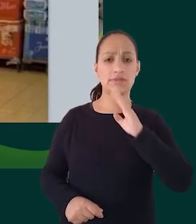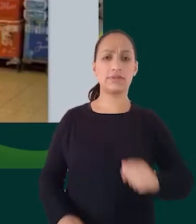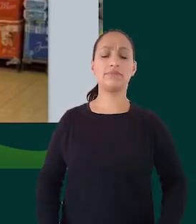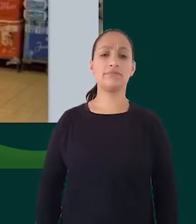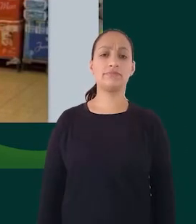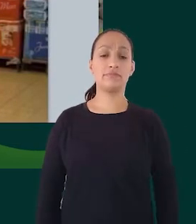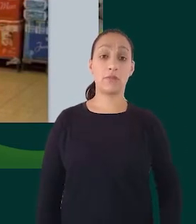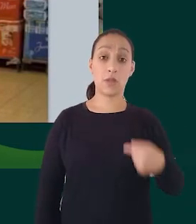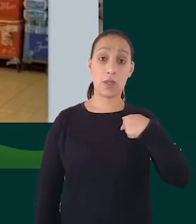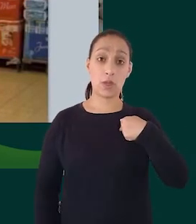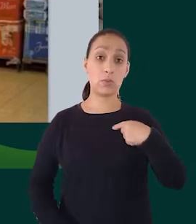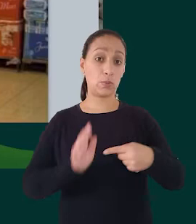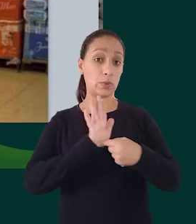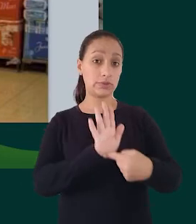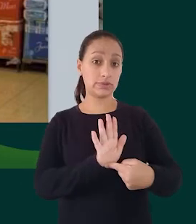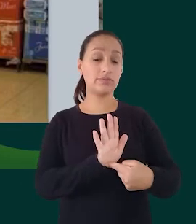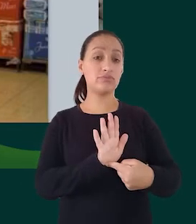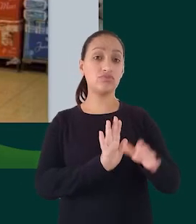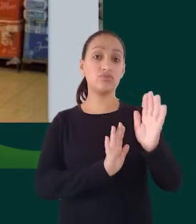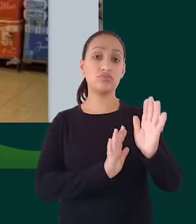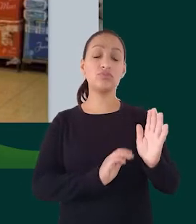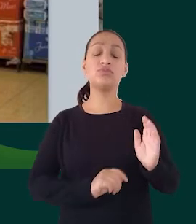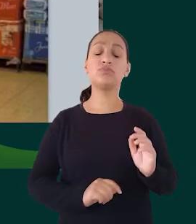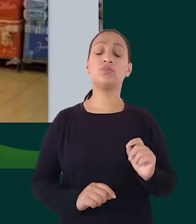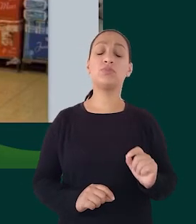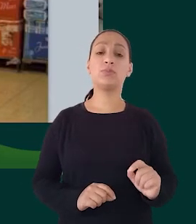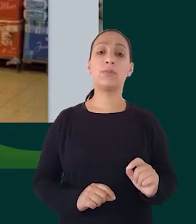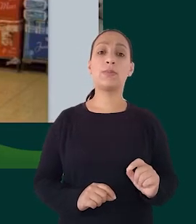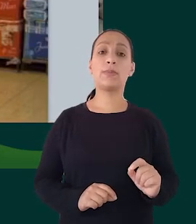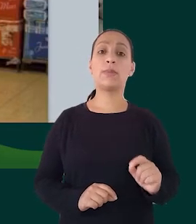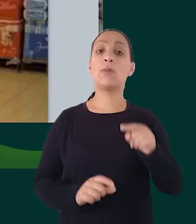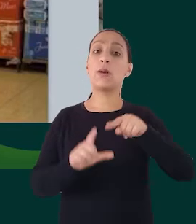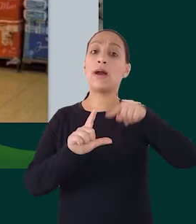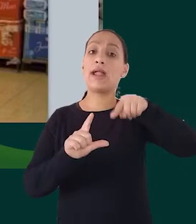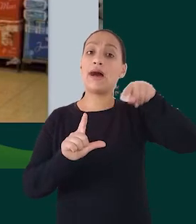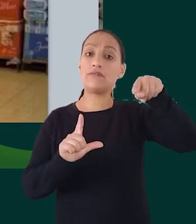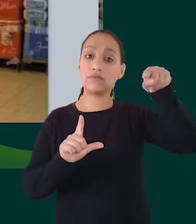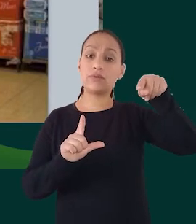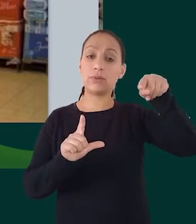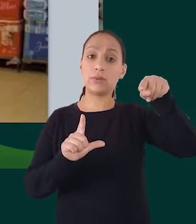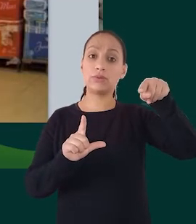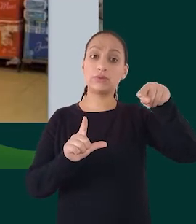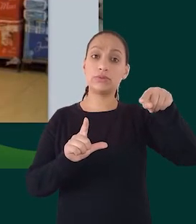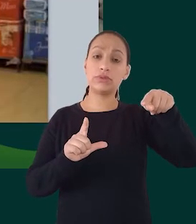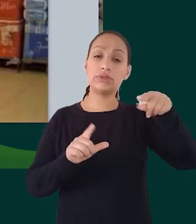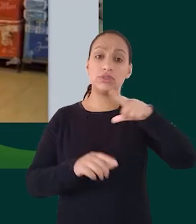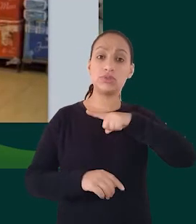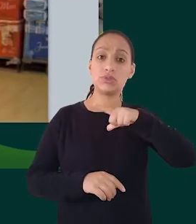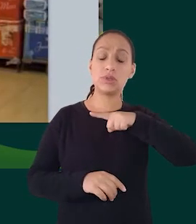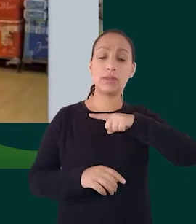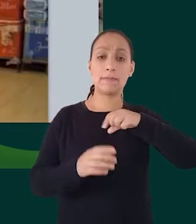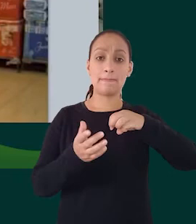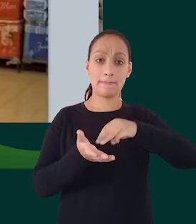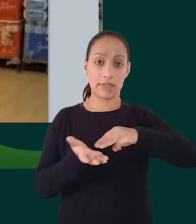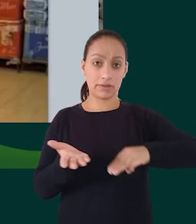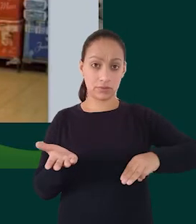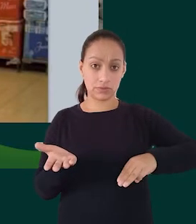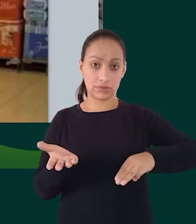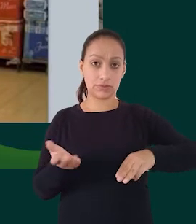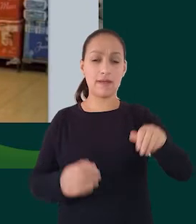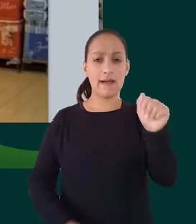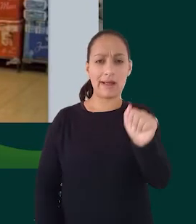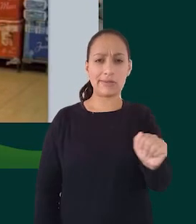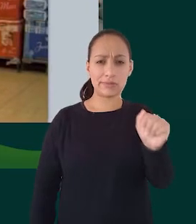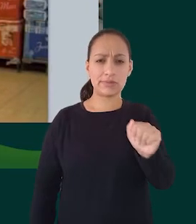naquele gráfico cheio de métodos, que se chamava associação, ele é conhecido também como Masked Basket